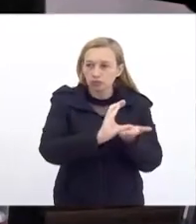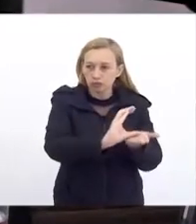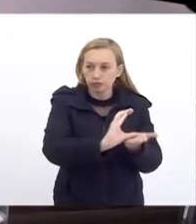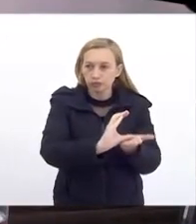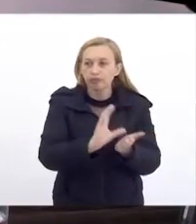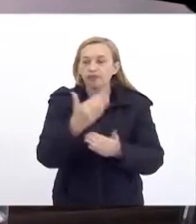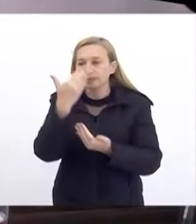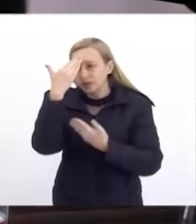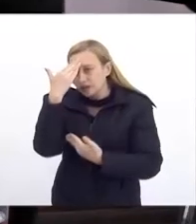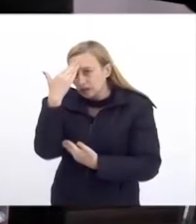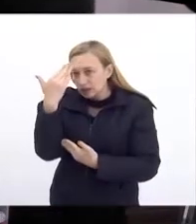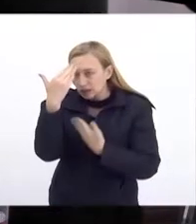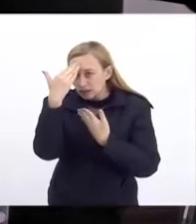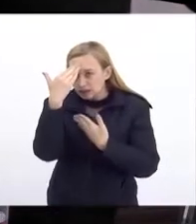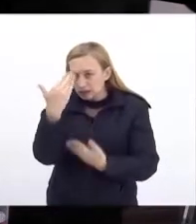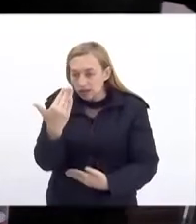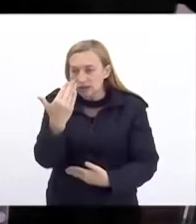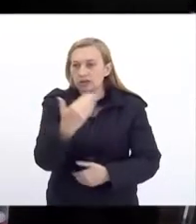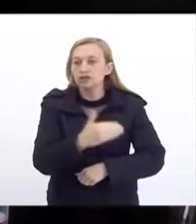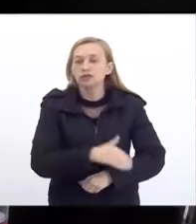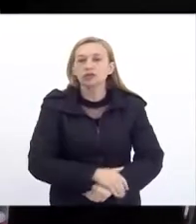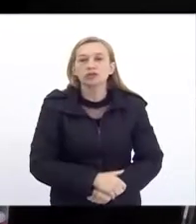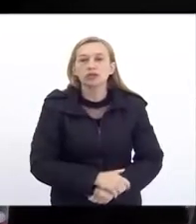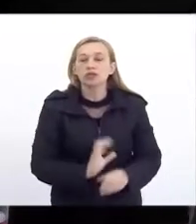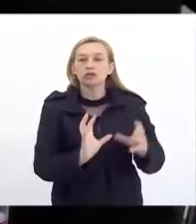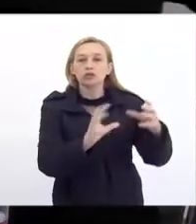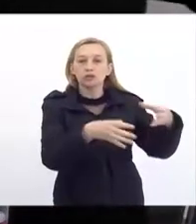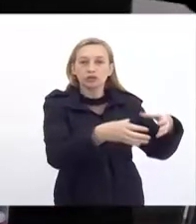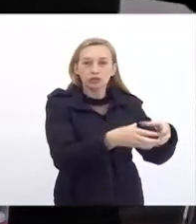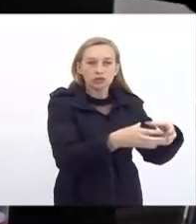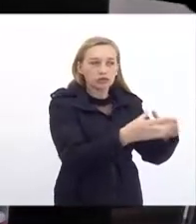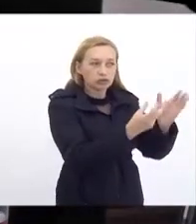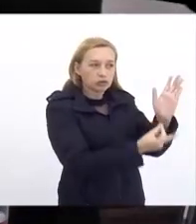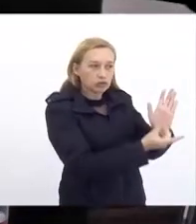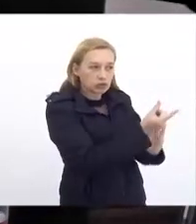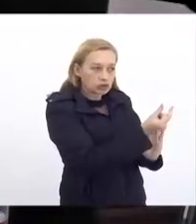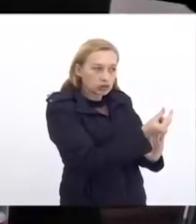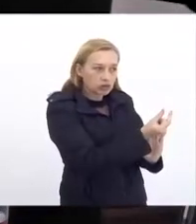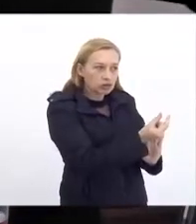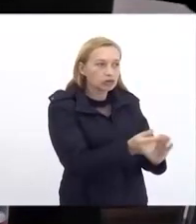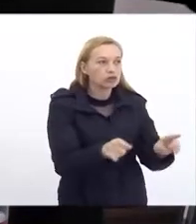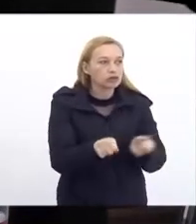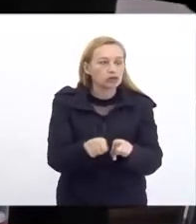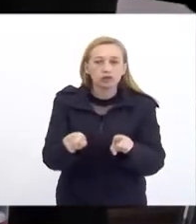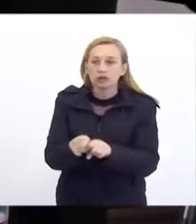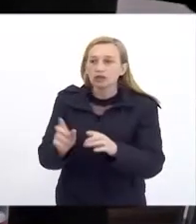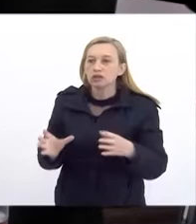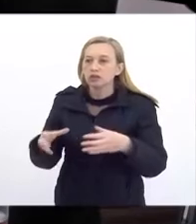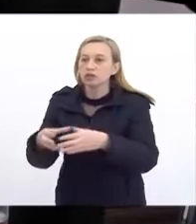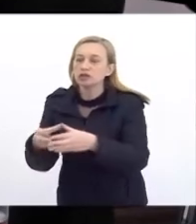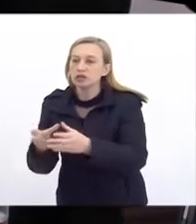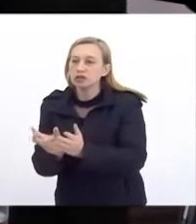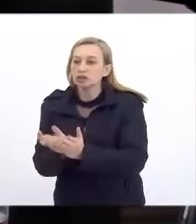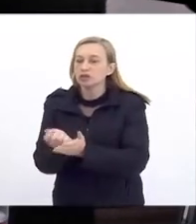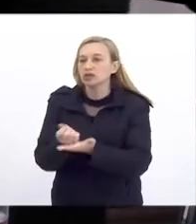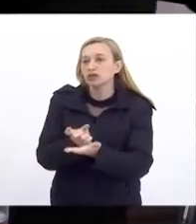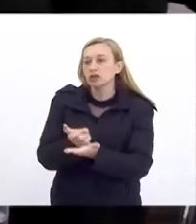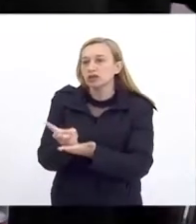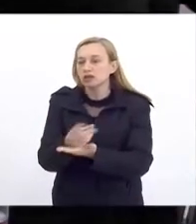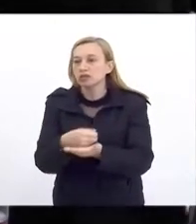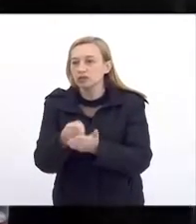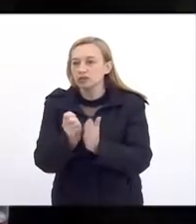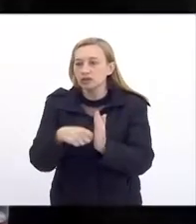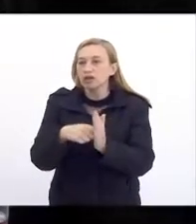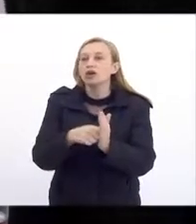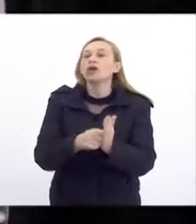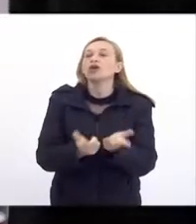Então, agradeço tanto a comissão de orçamento como a de tributação, o acolhimento do meu nome para